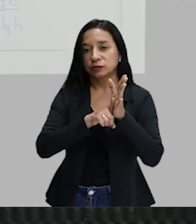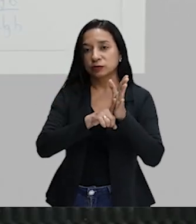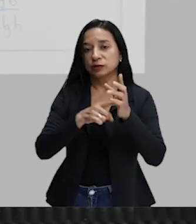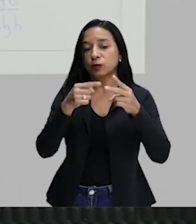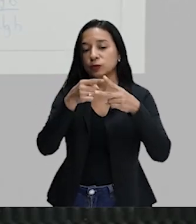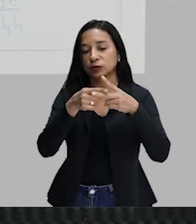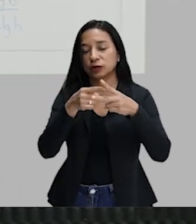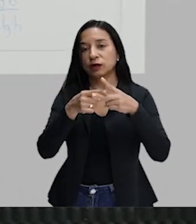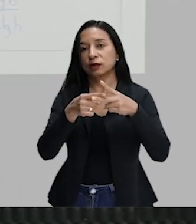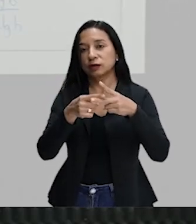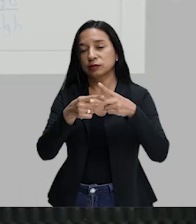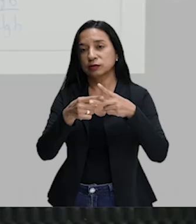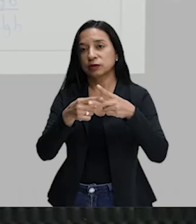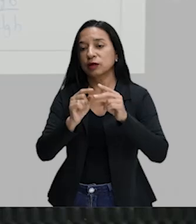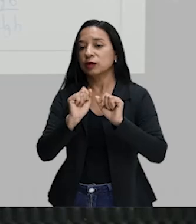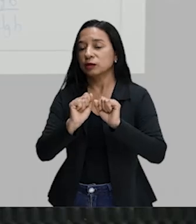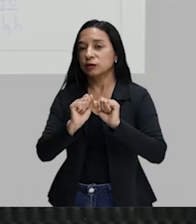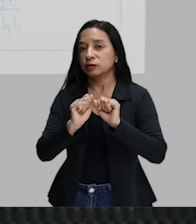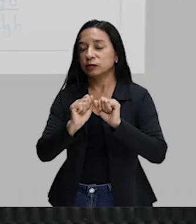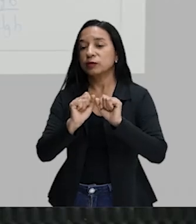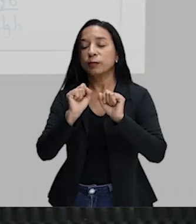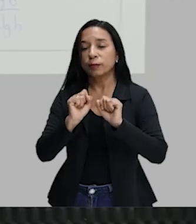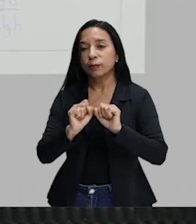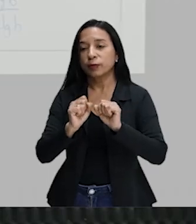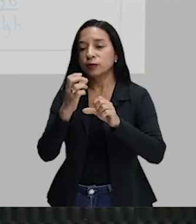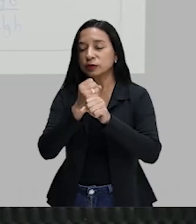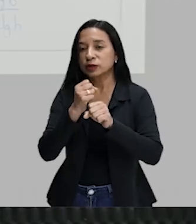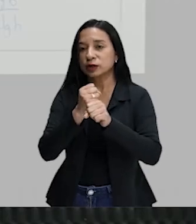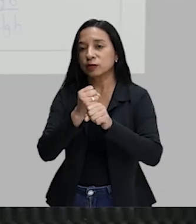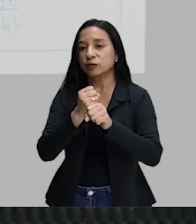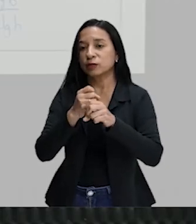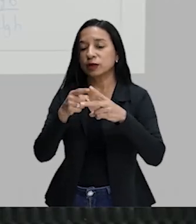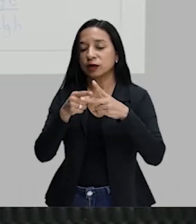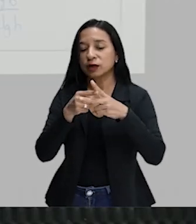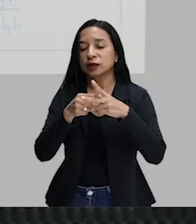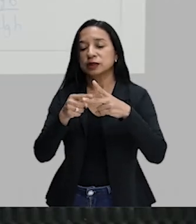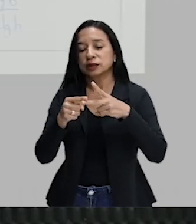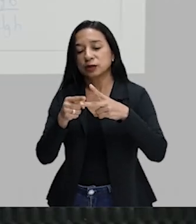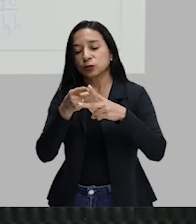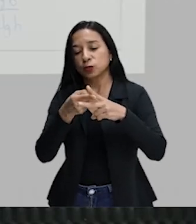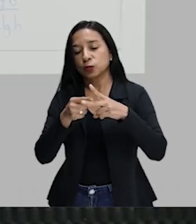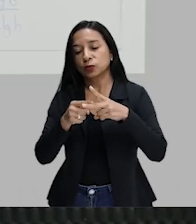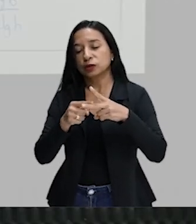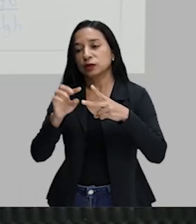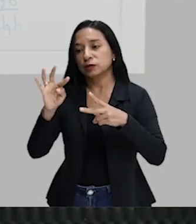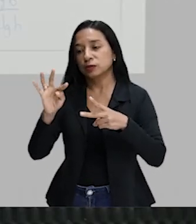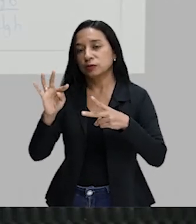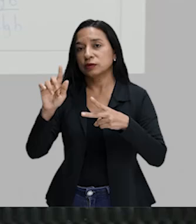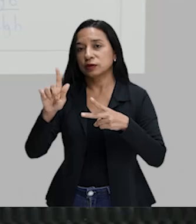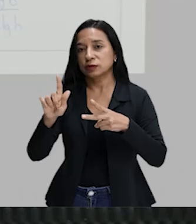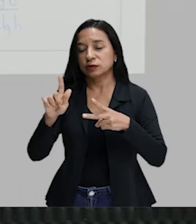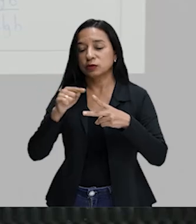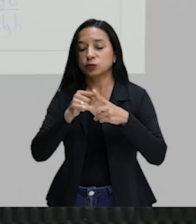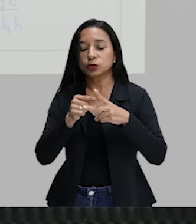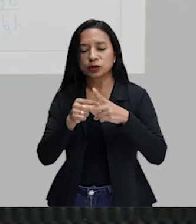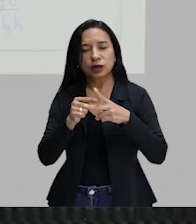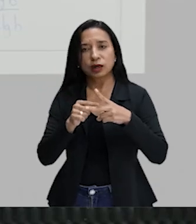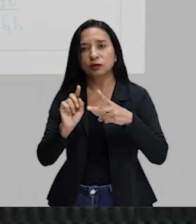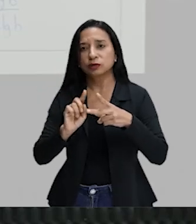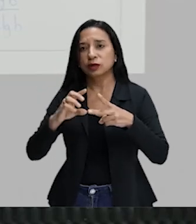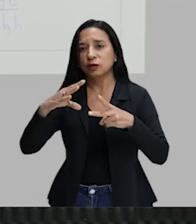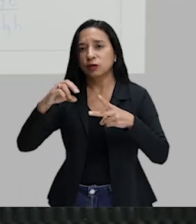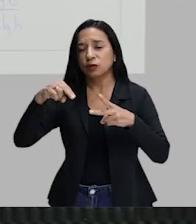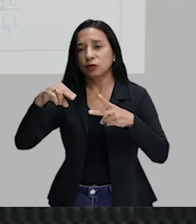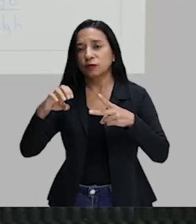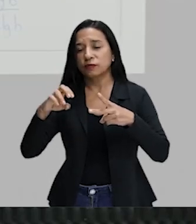né? Que permite você calcular seno, cosseno e tangente de arcos não convencionais, né? Onde você transforma um